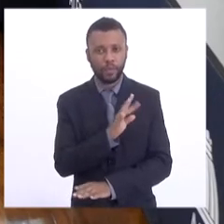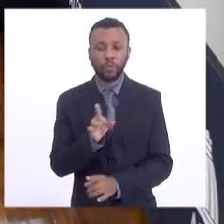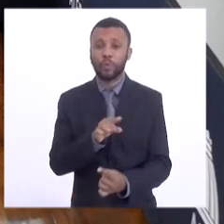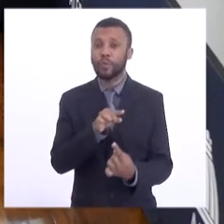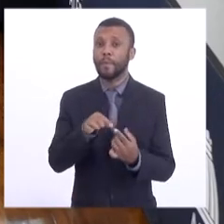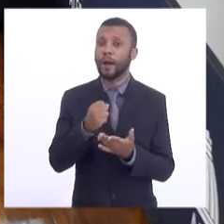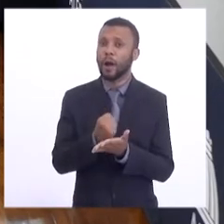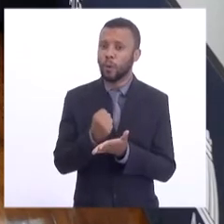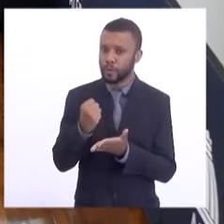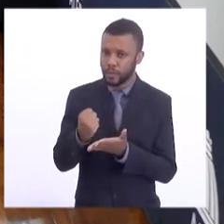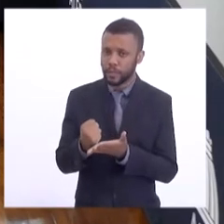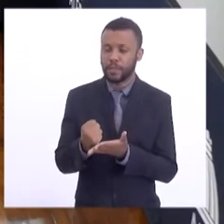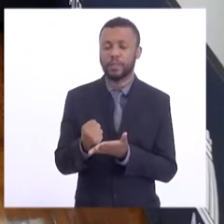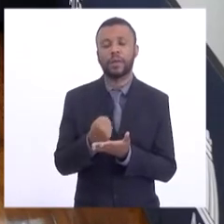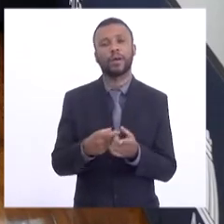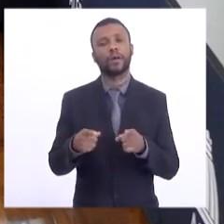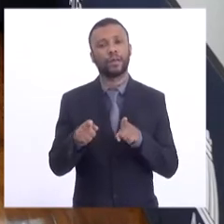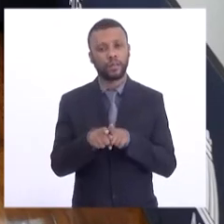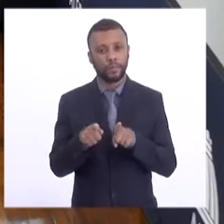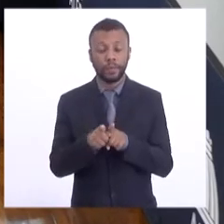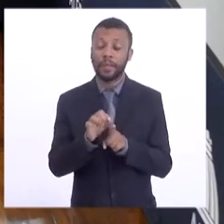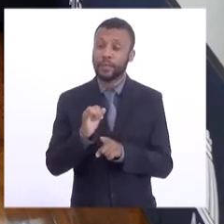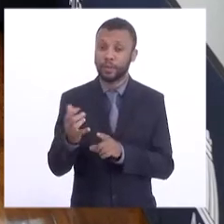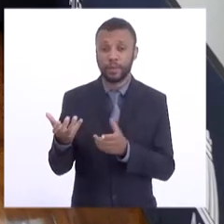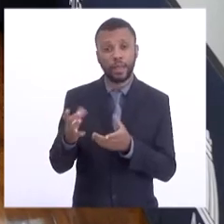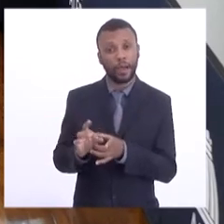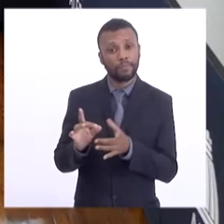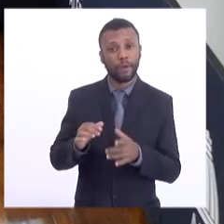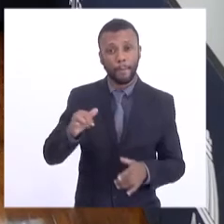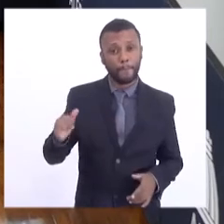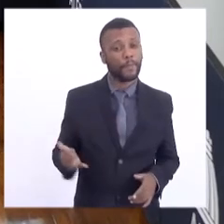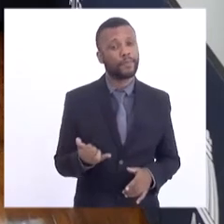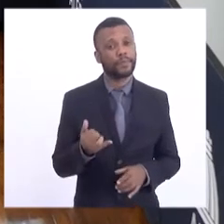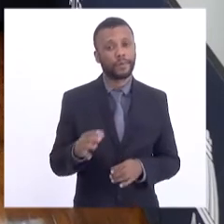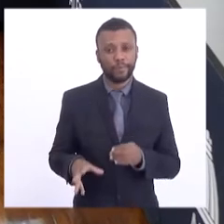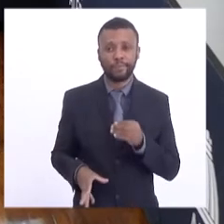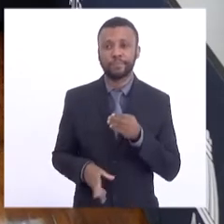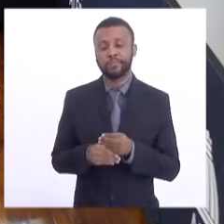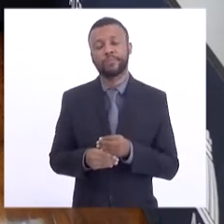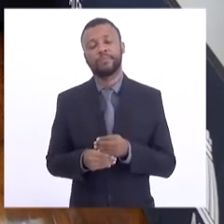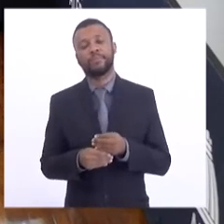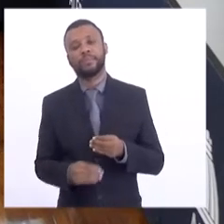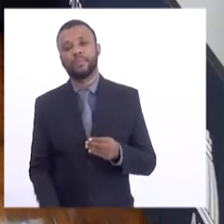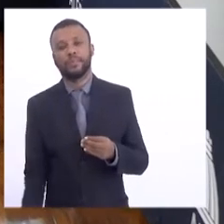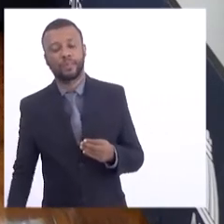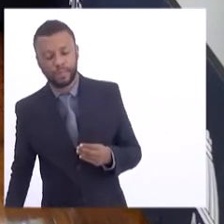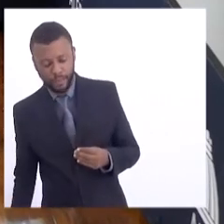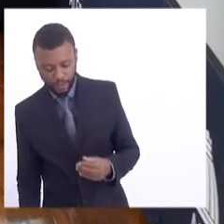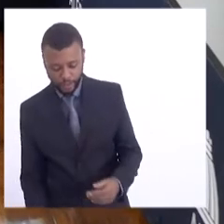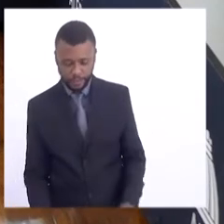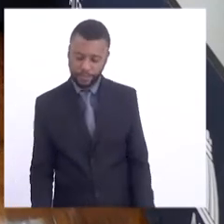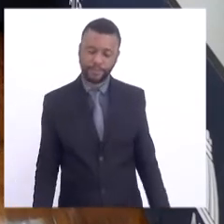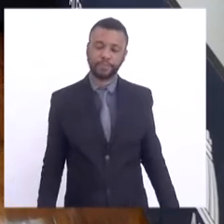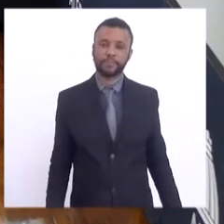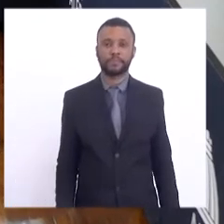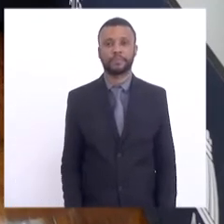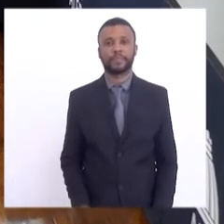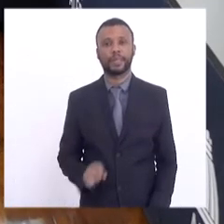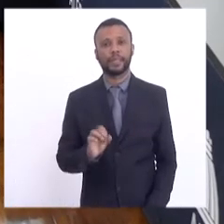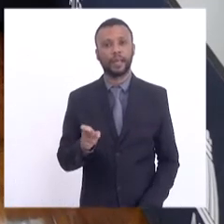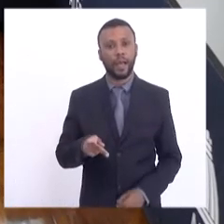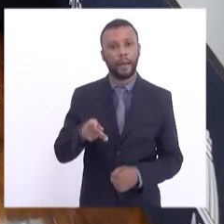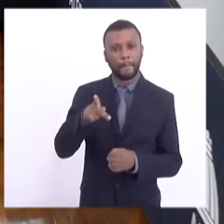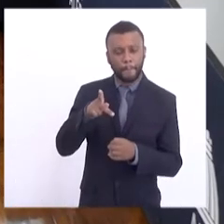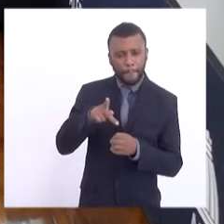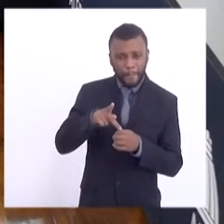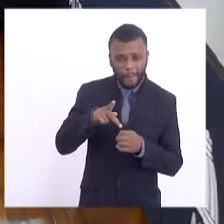contratação e também se eu quiser aproveitar uns seja saber se a procuradoria